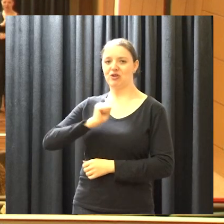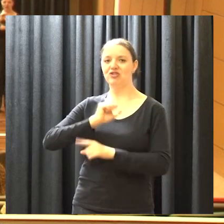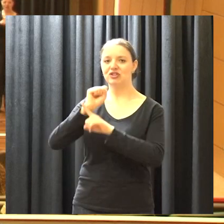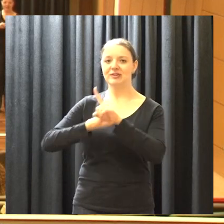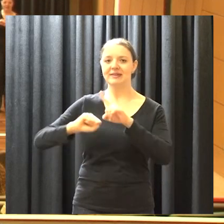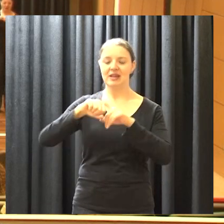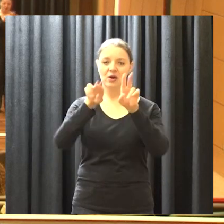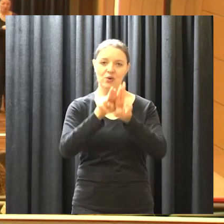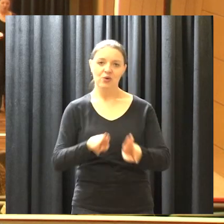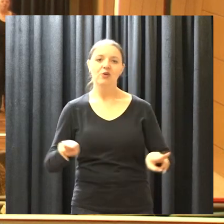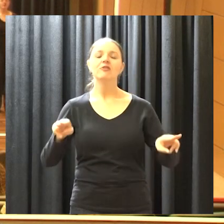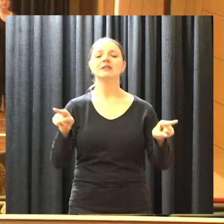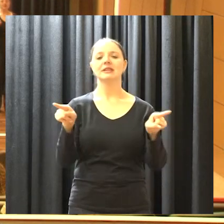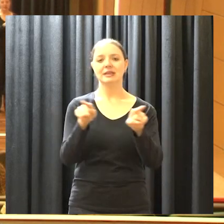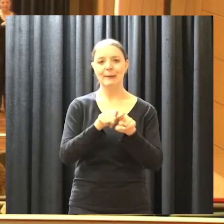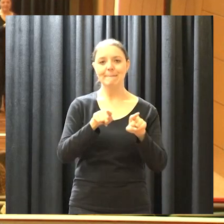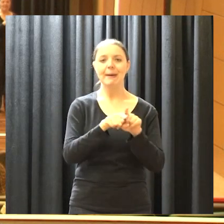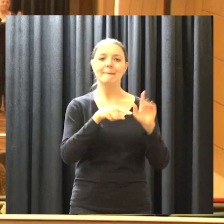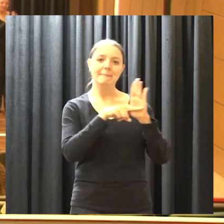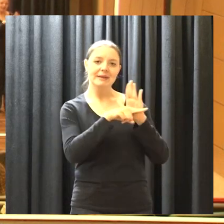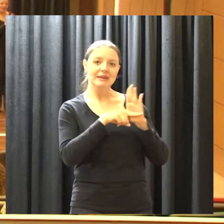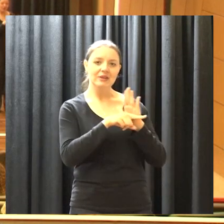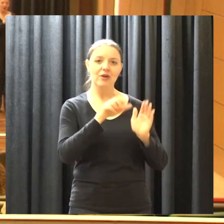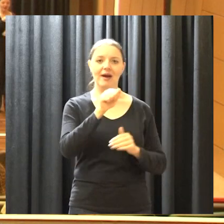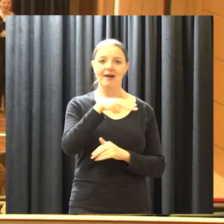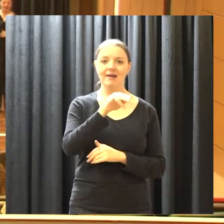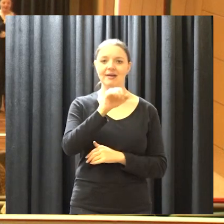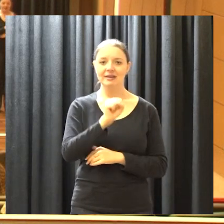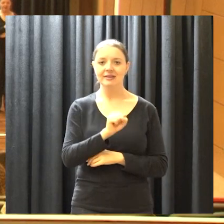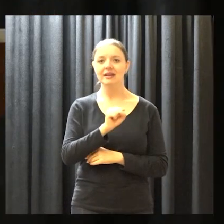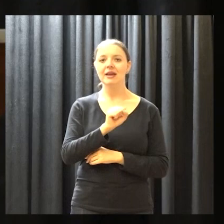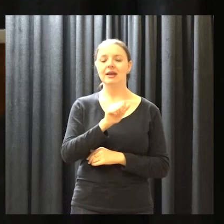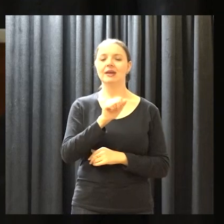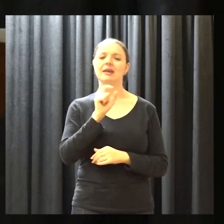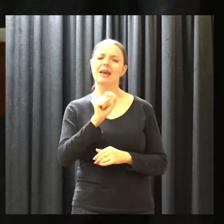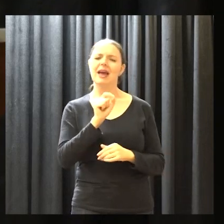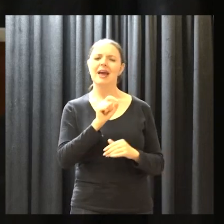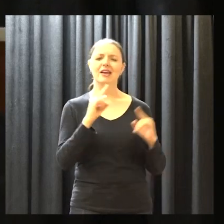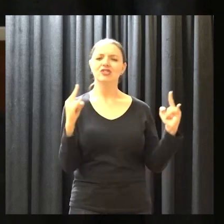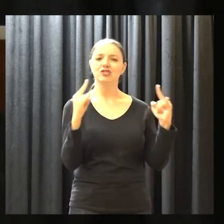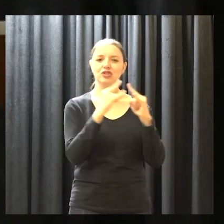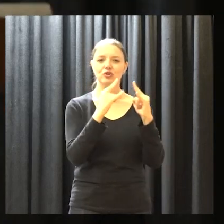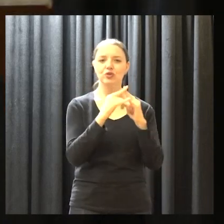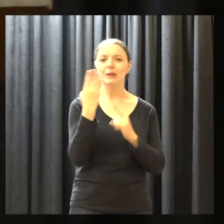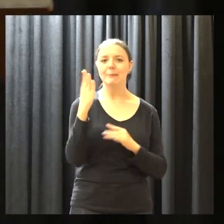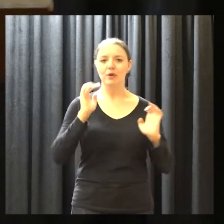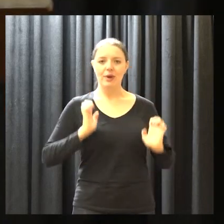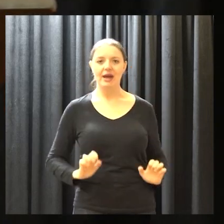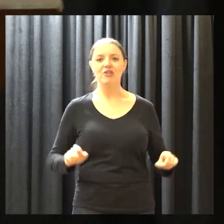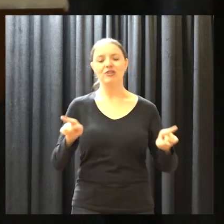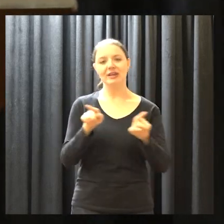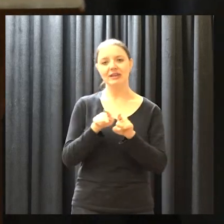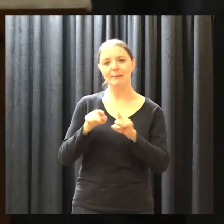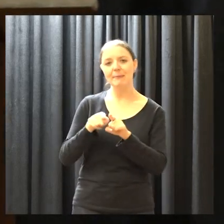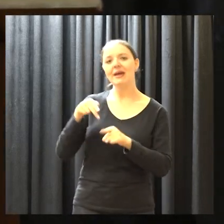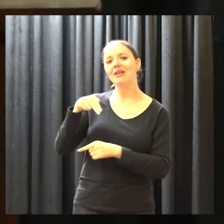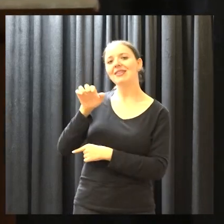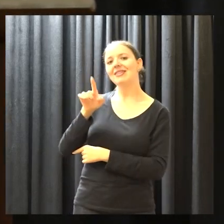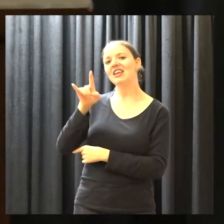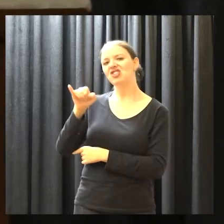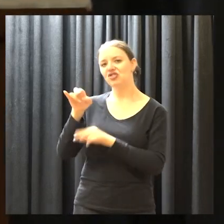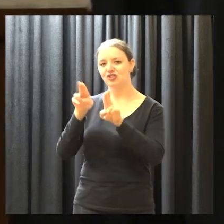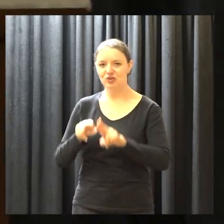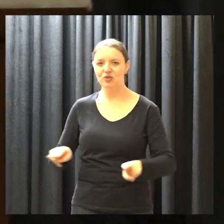UFSC, também é pesquisadora da ANIS, Instituto de Bioética, pesquisadora associada do Núcleo de Estudos da Deficiência da UFSC, o